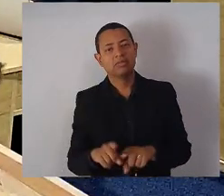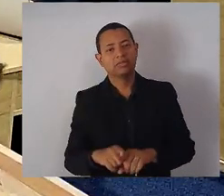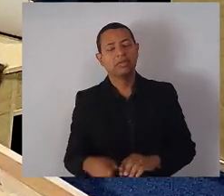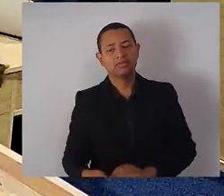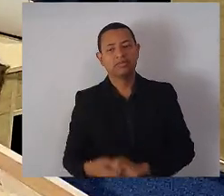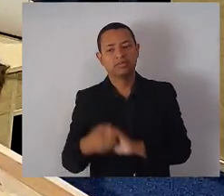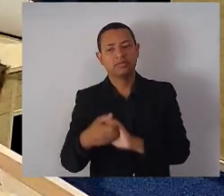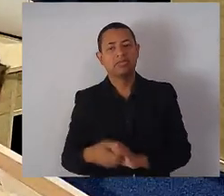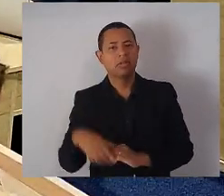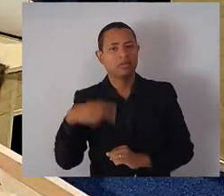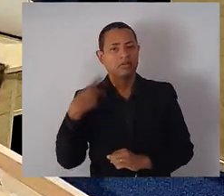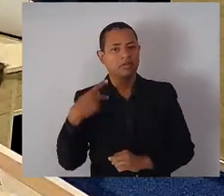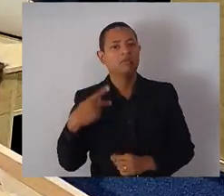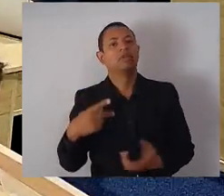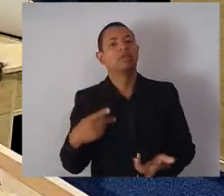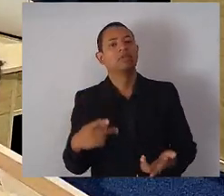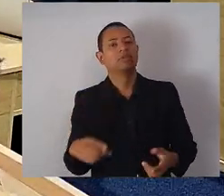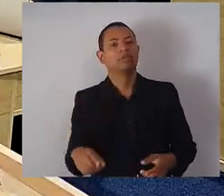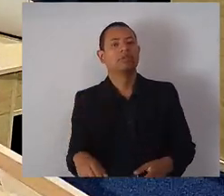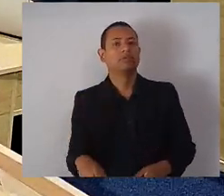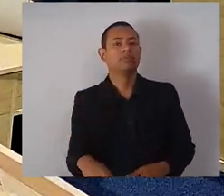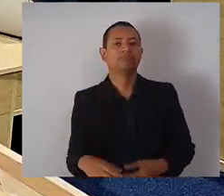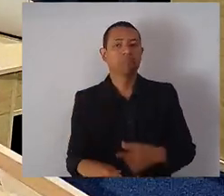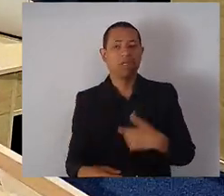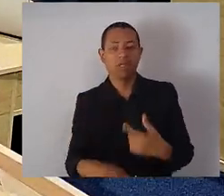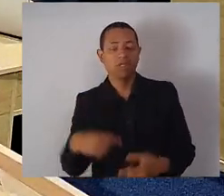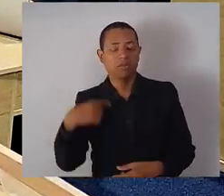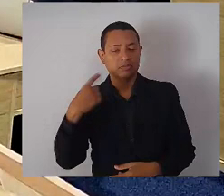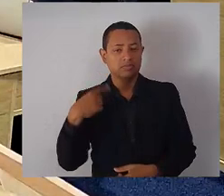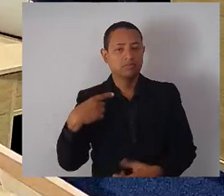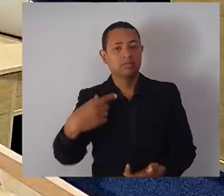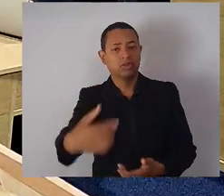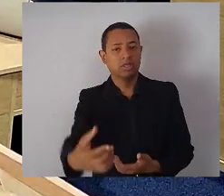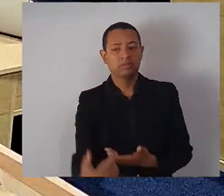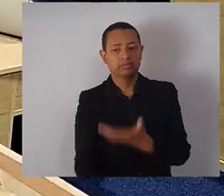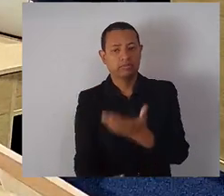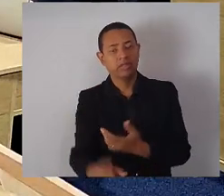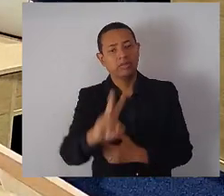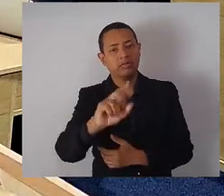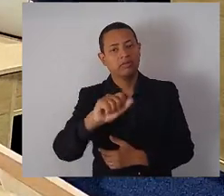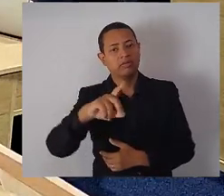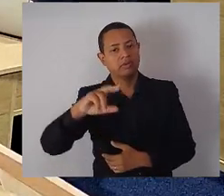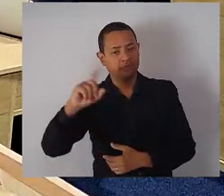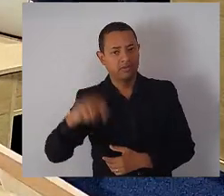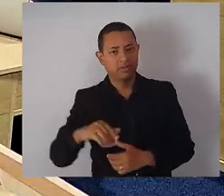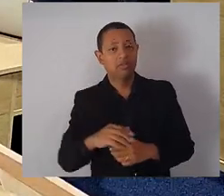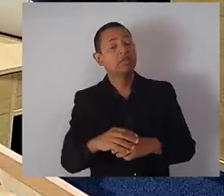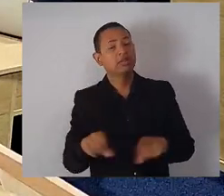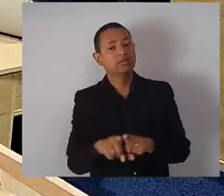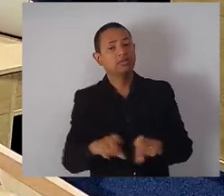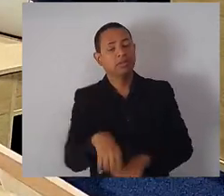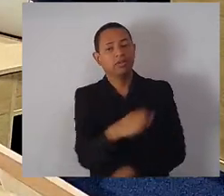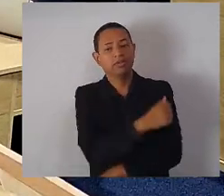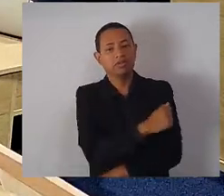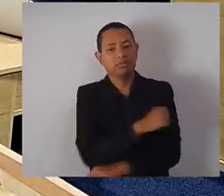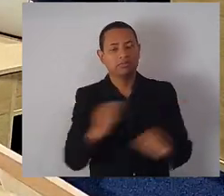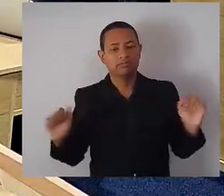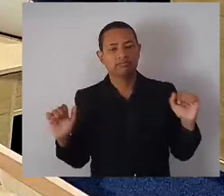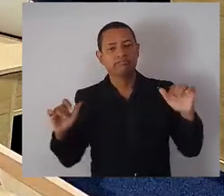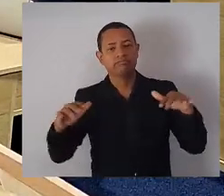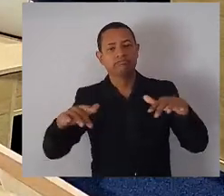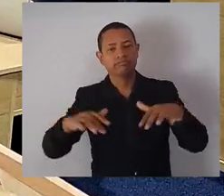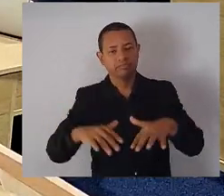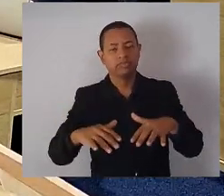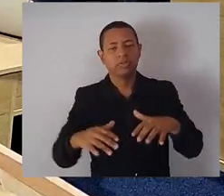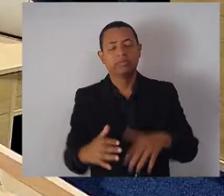Saudar também os advogados presentes, na pessoa do Dr. Vavá, e a todos os estudantes que assistem aqui a esta